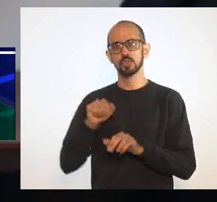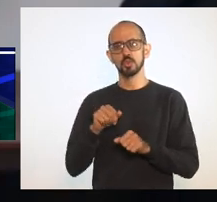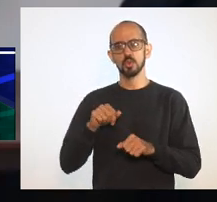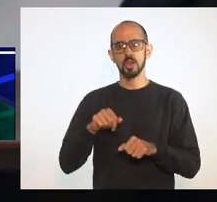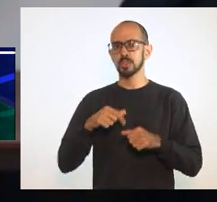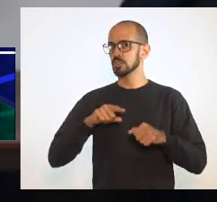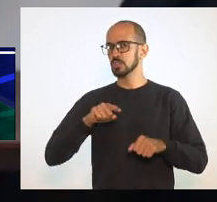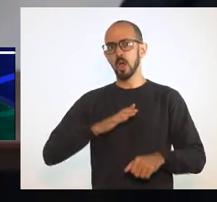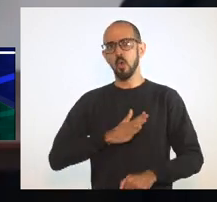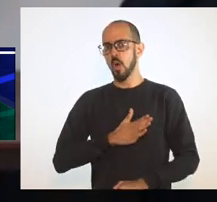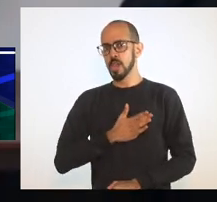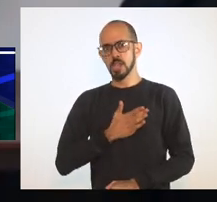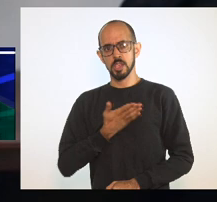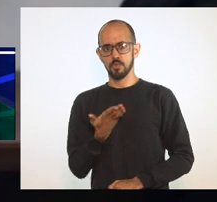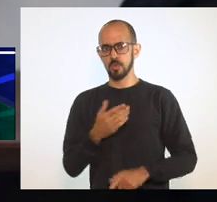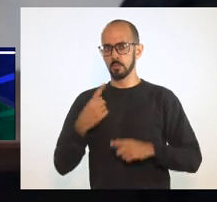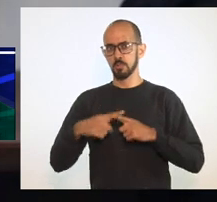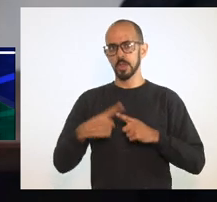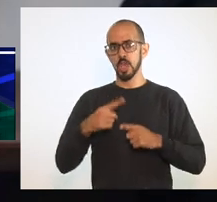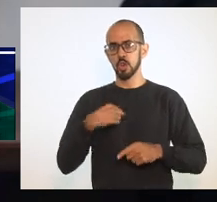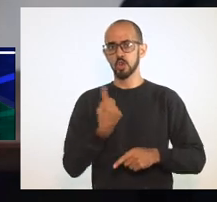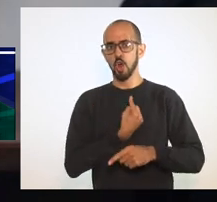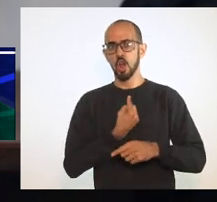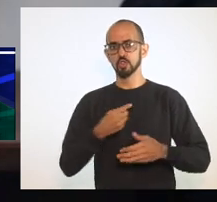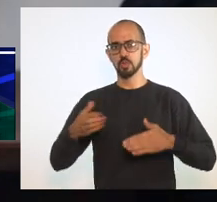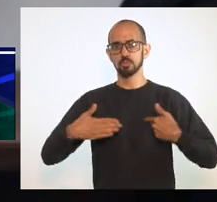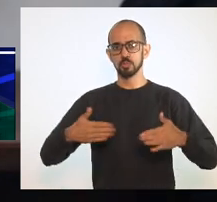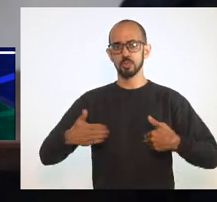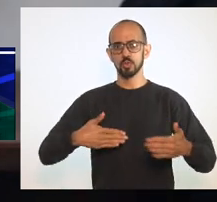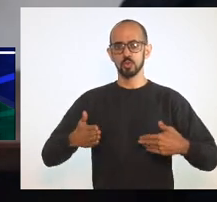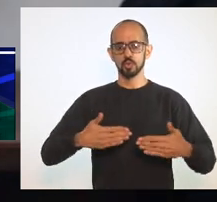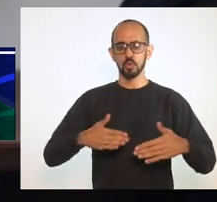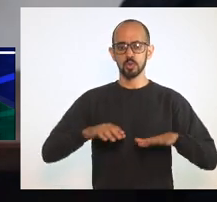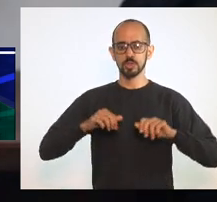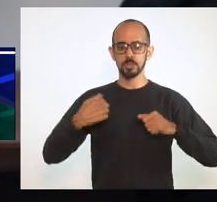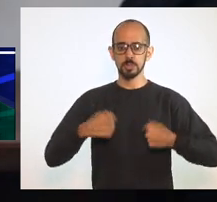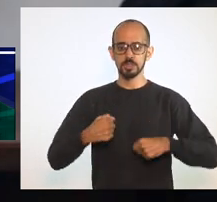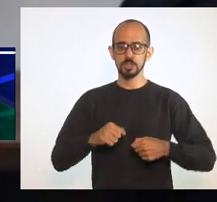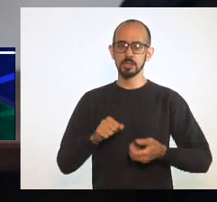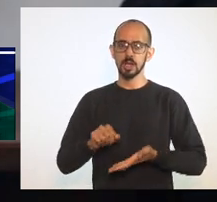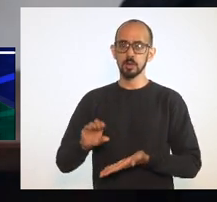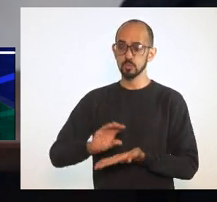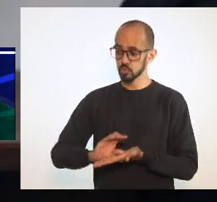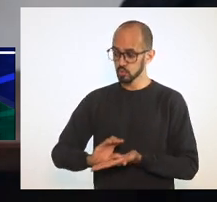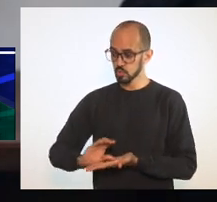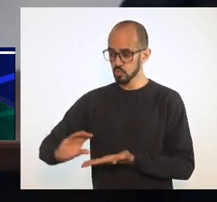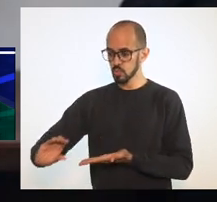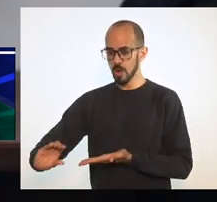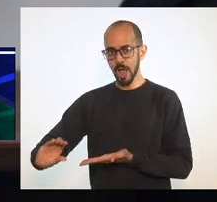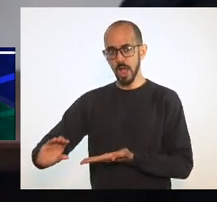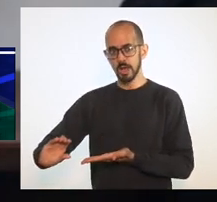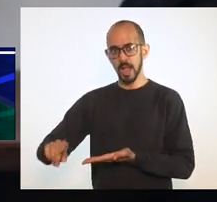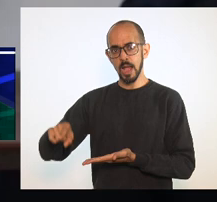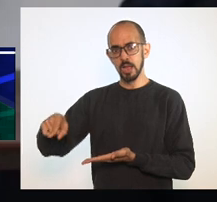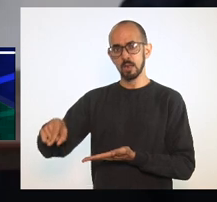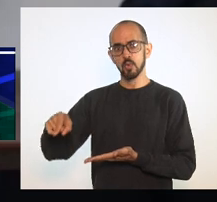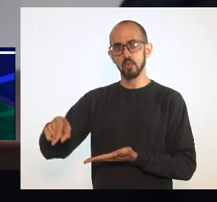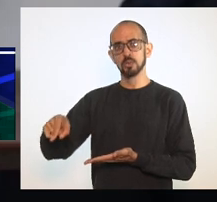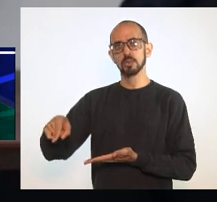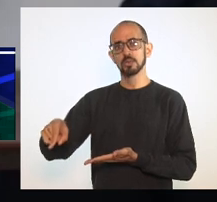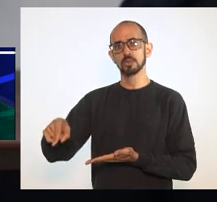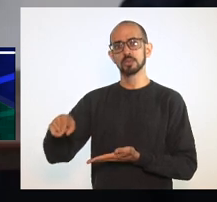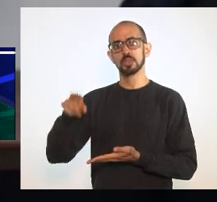maiores produtores e temos que arcar com essa situação excepcional, que é a questão do